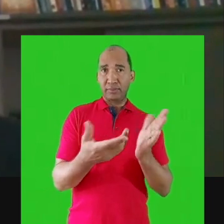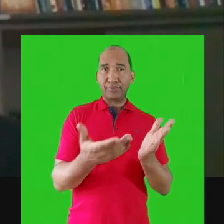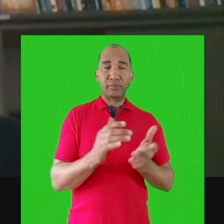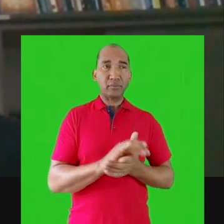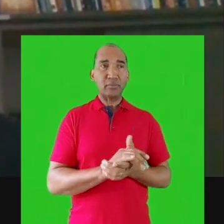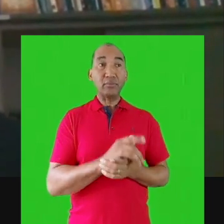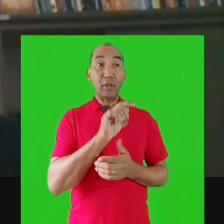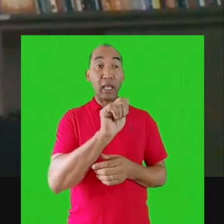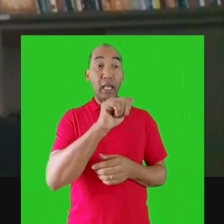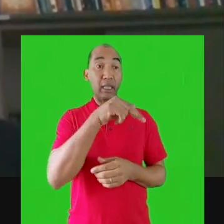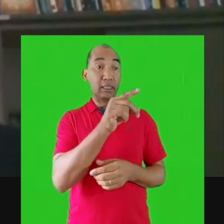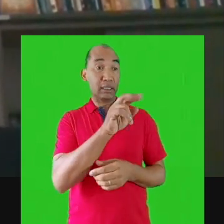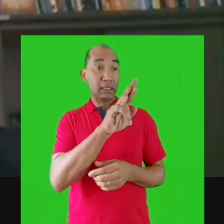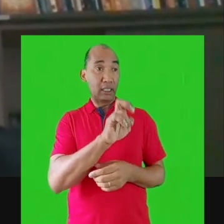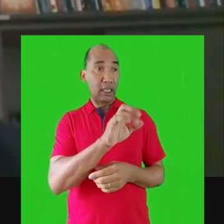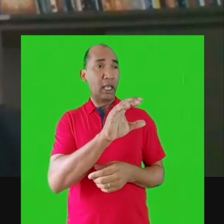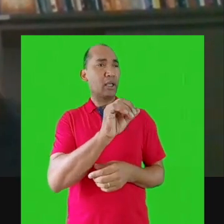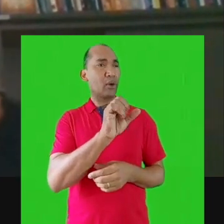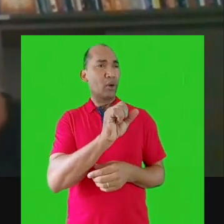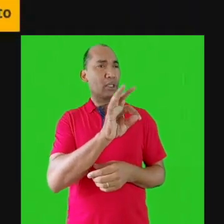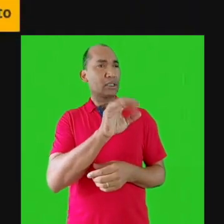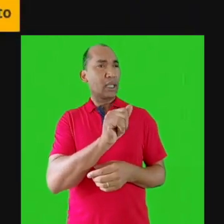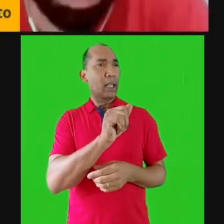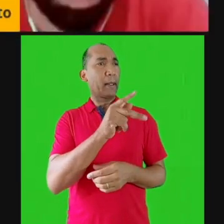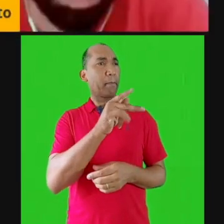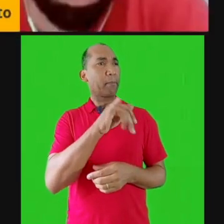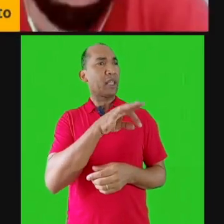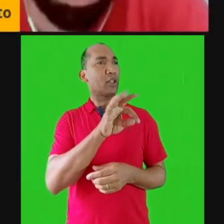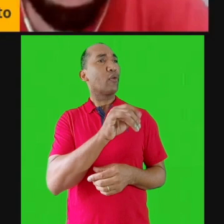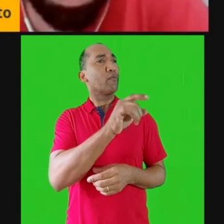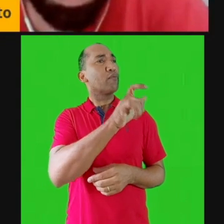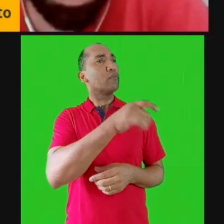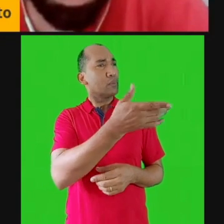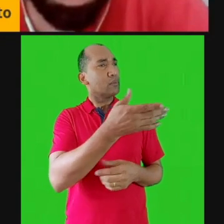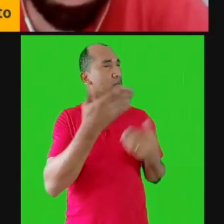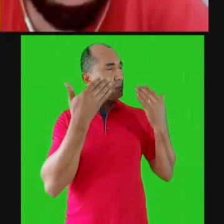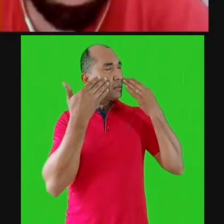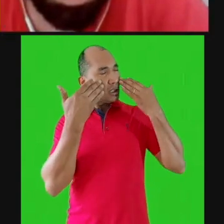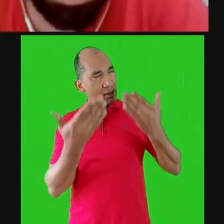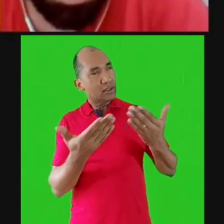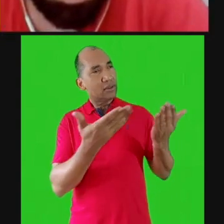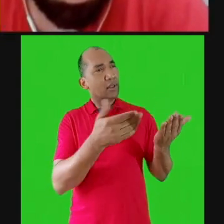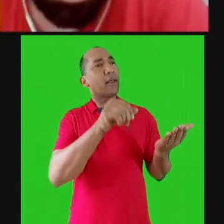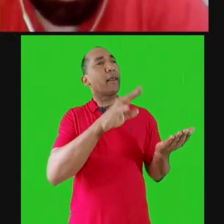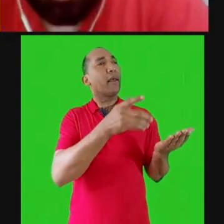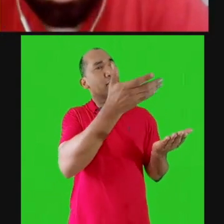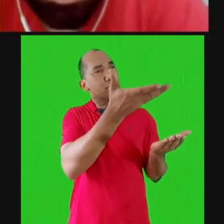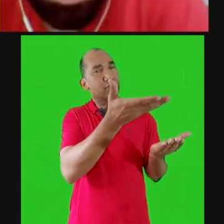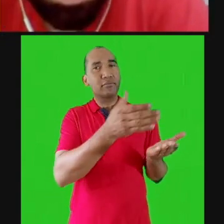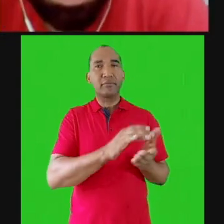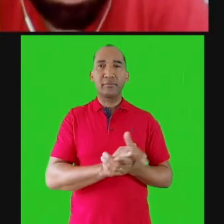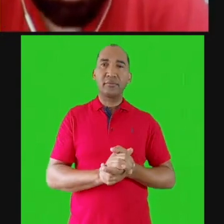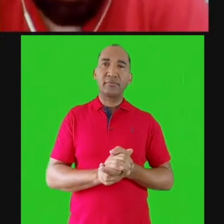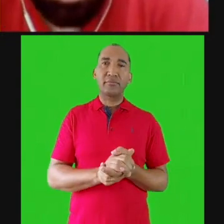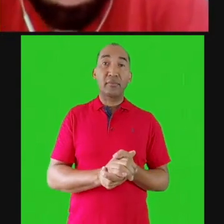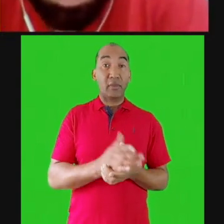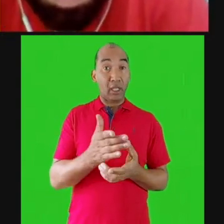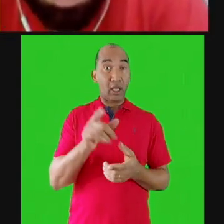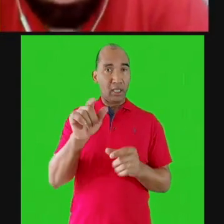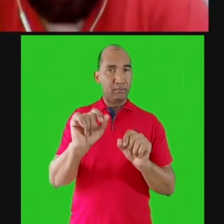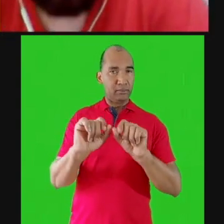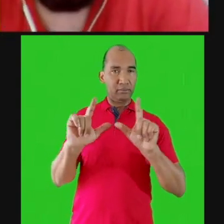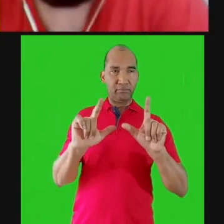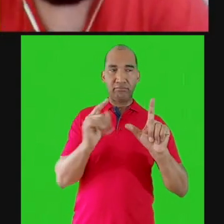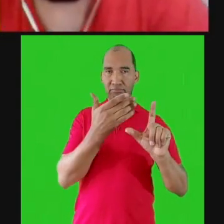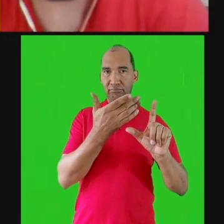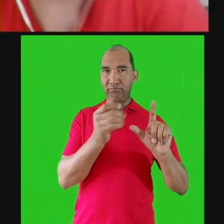a vocês. André Costa Pinto, que é você? Presente-se, por favor. O André, ele na tela, para quem